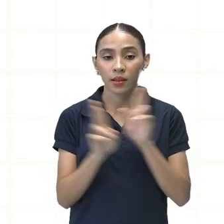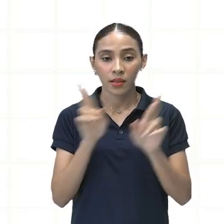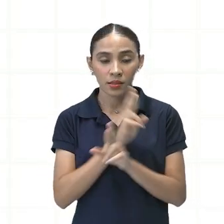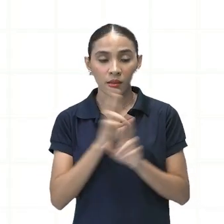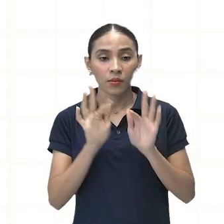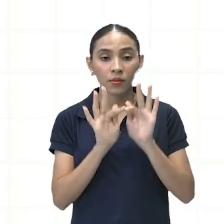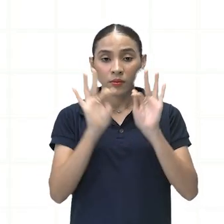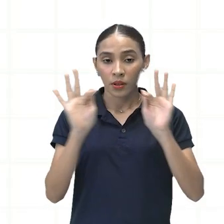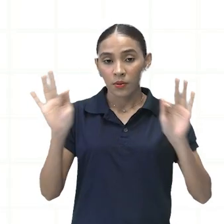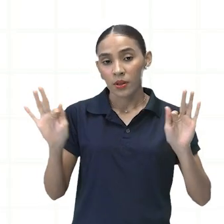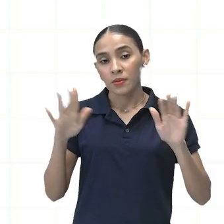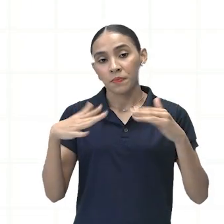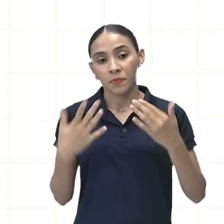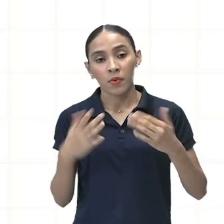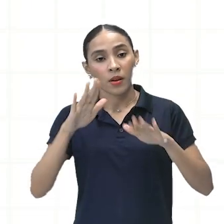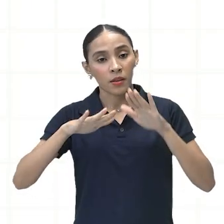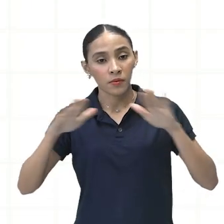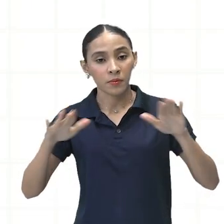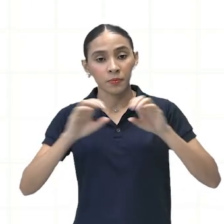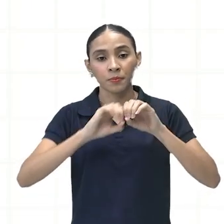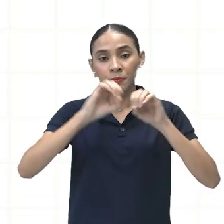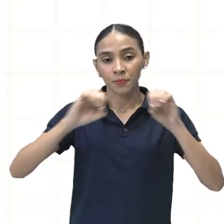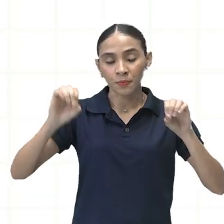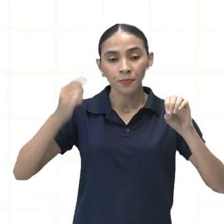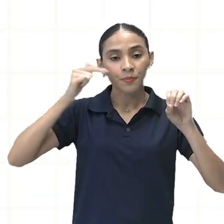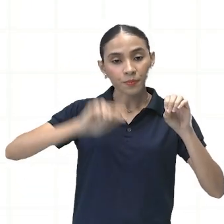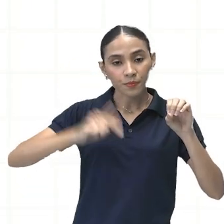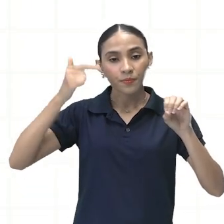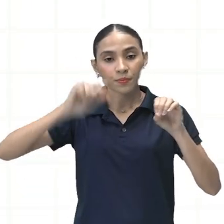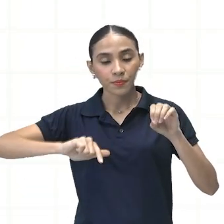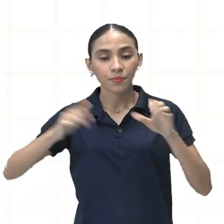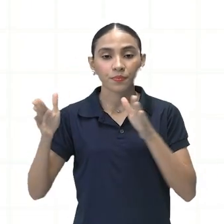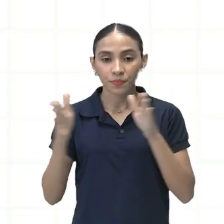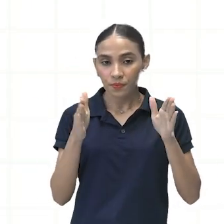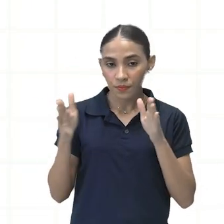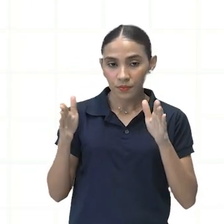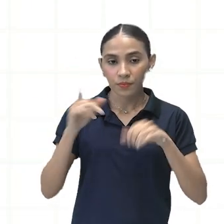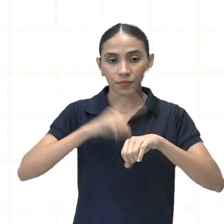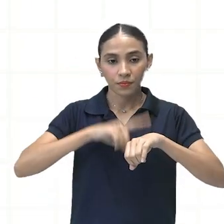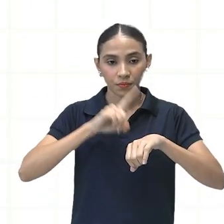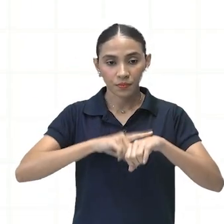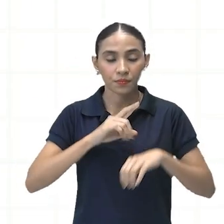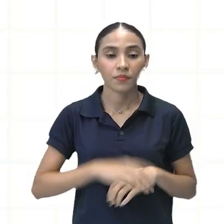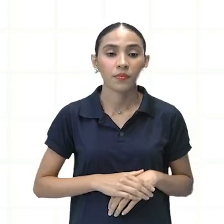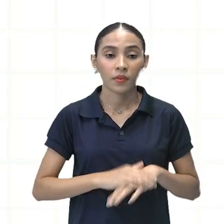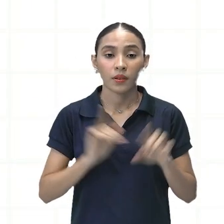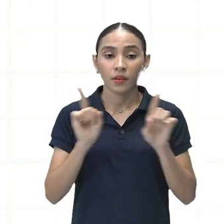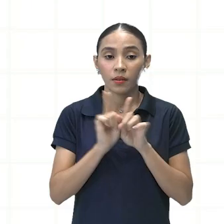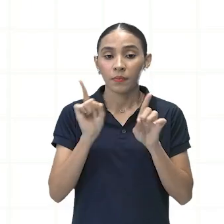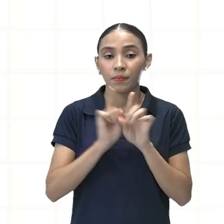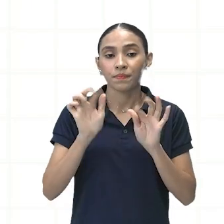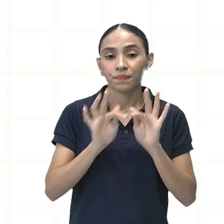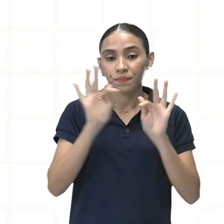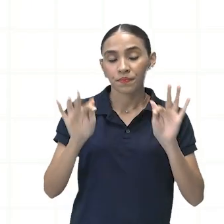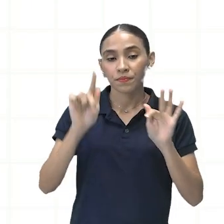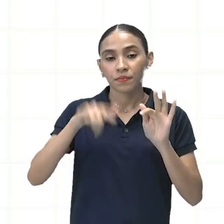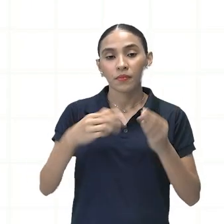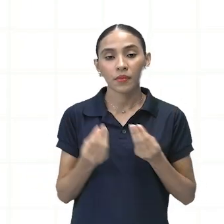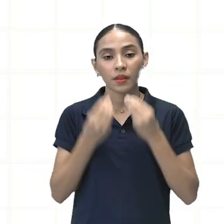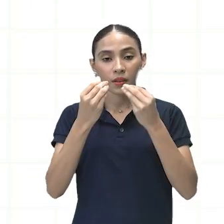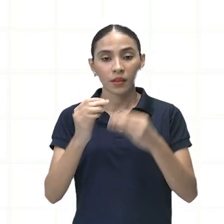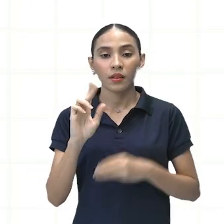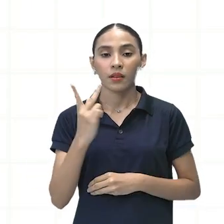dessa frequência? É quantas vezes essa onda se repete dentro de um determinado tempo. E essa frequência ela é dada